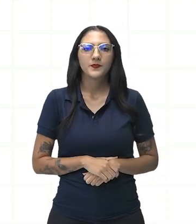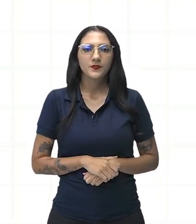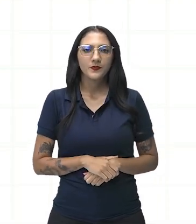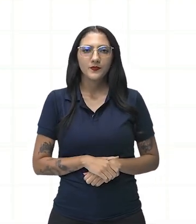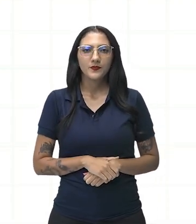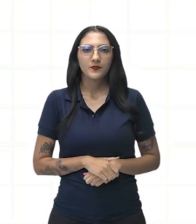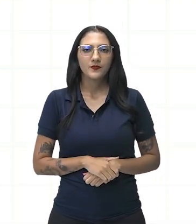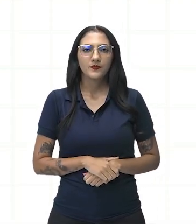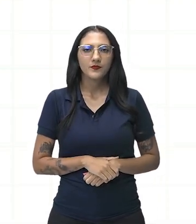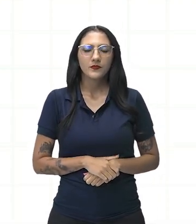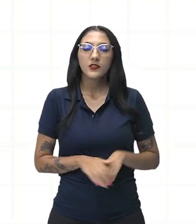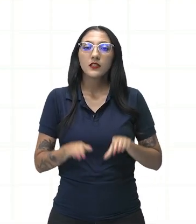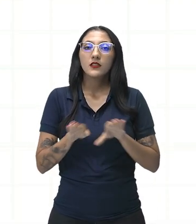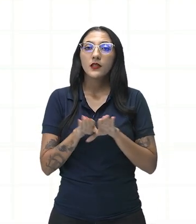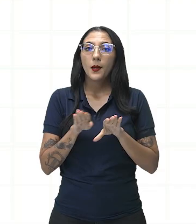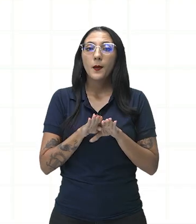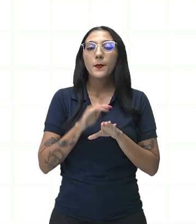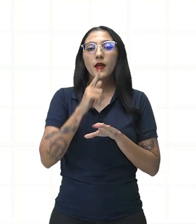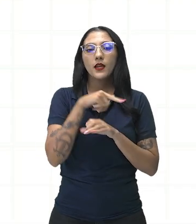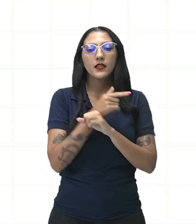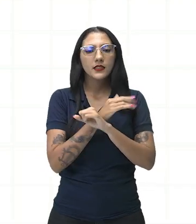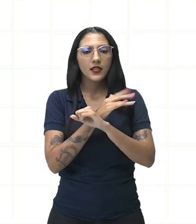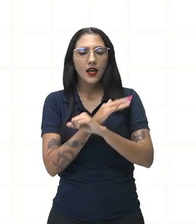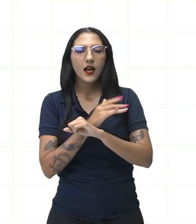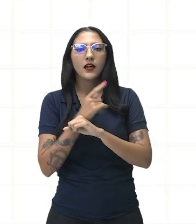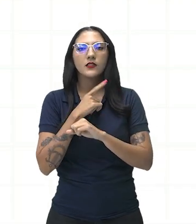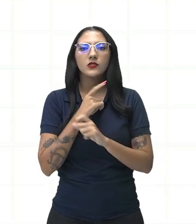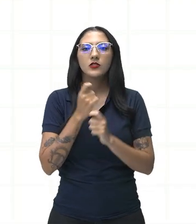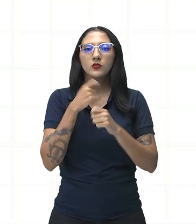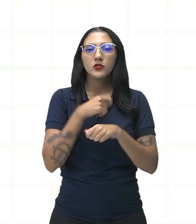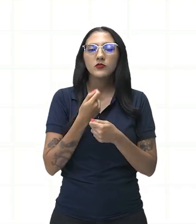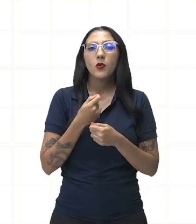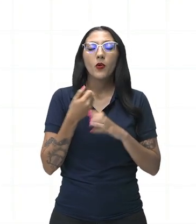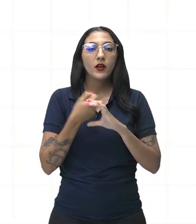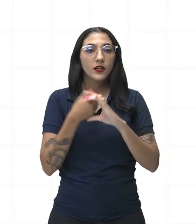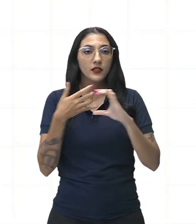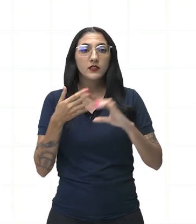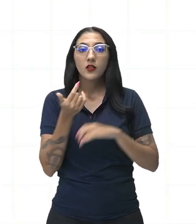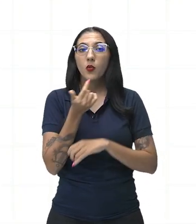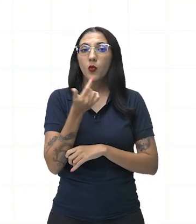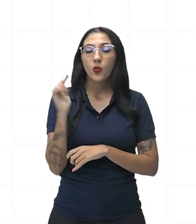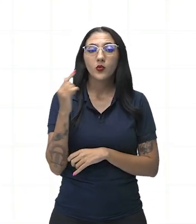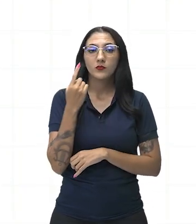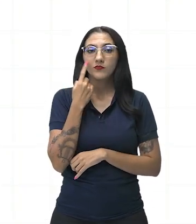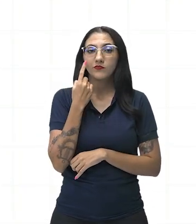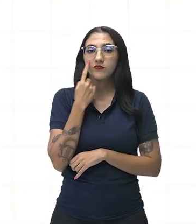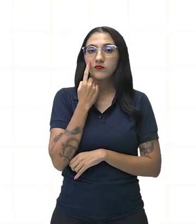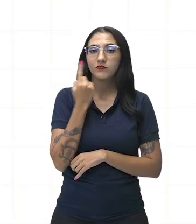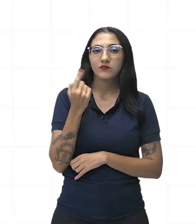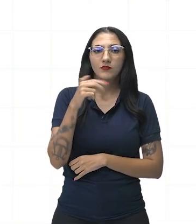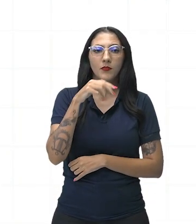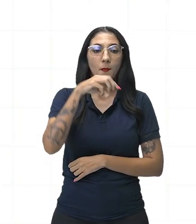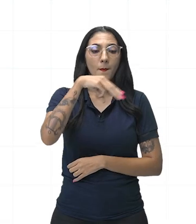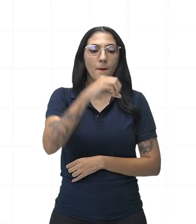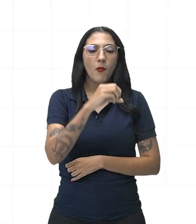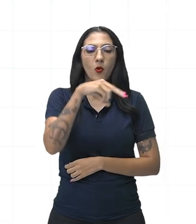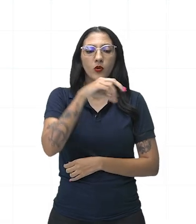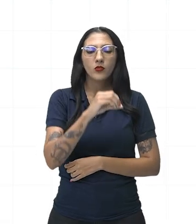Além disso, os ácidos eles podem ser classificados em monoácido,